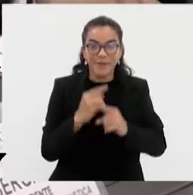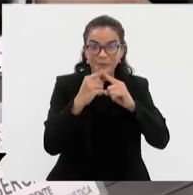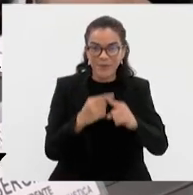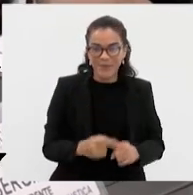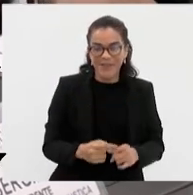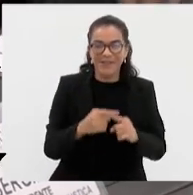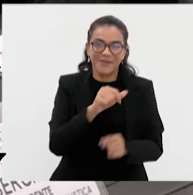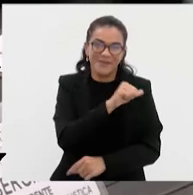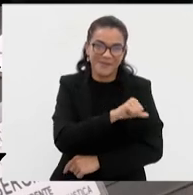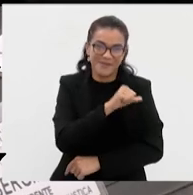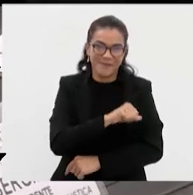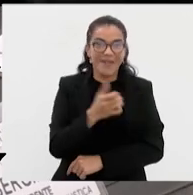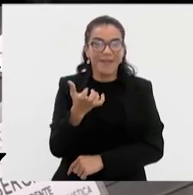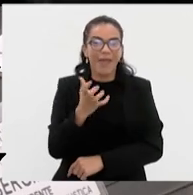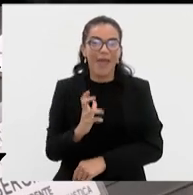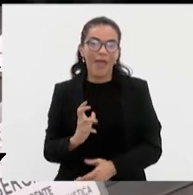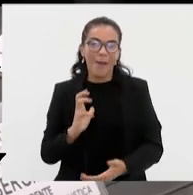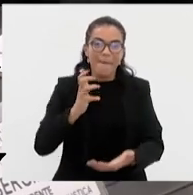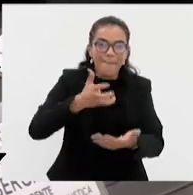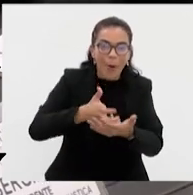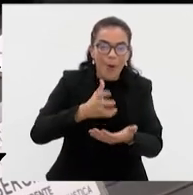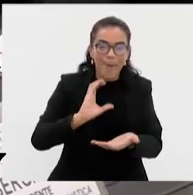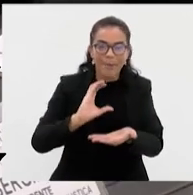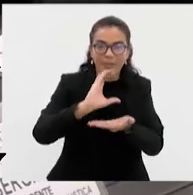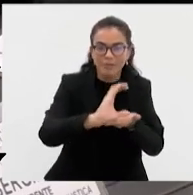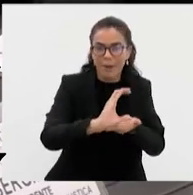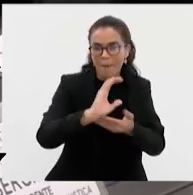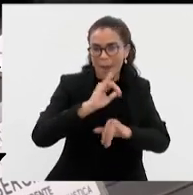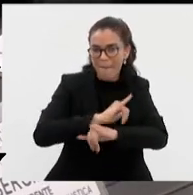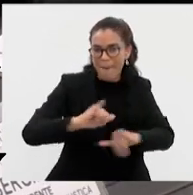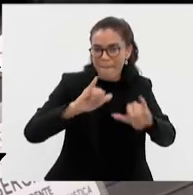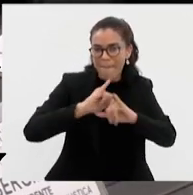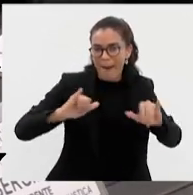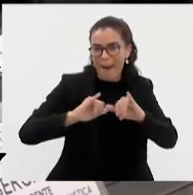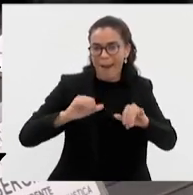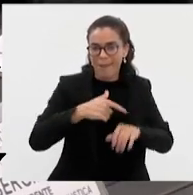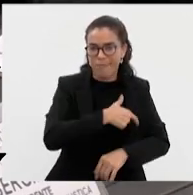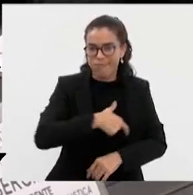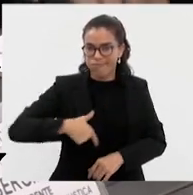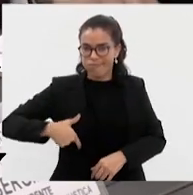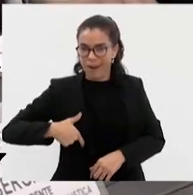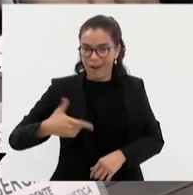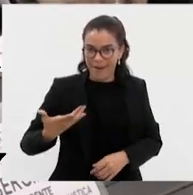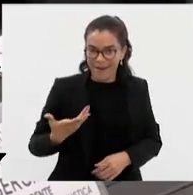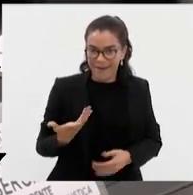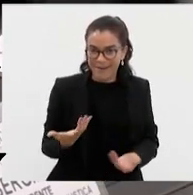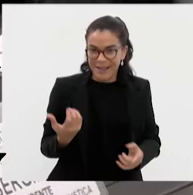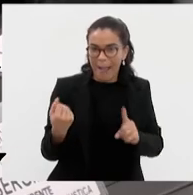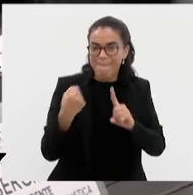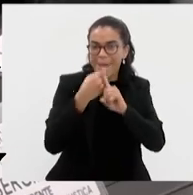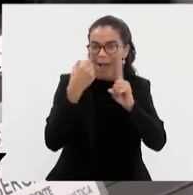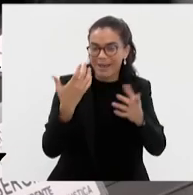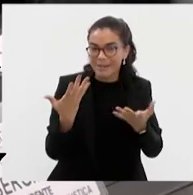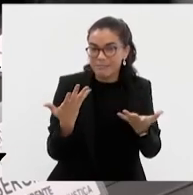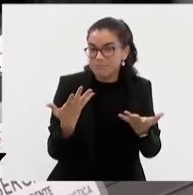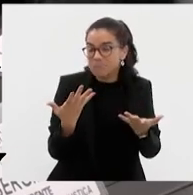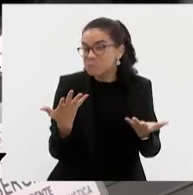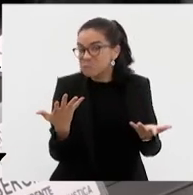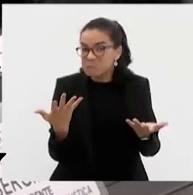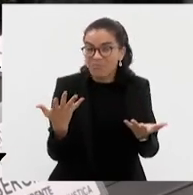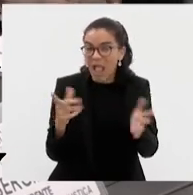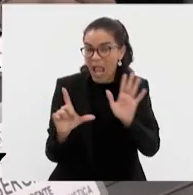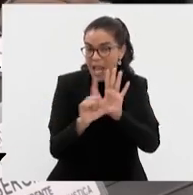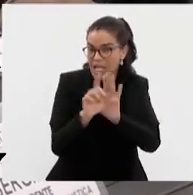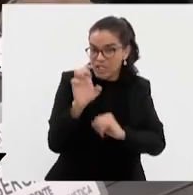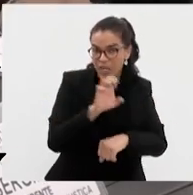queira patrocinar esse campeonato por algum motivo, para divulgar a marca, divulgar algum fato, esta nossa legislação estadual,